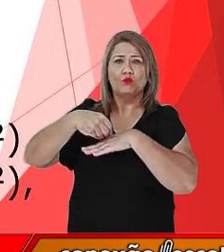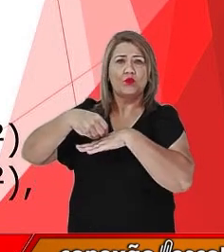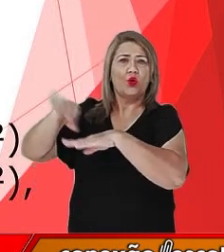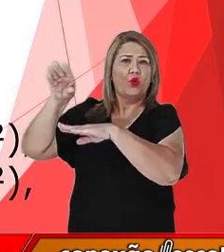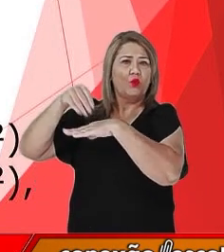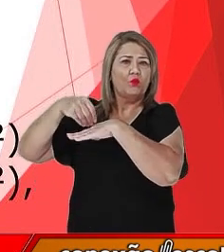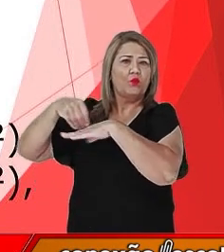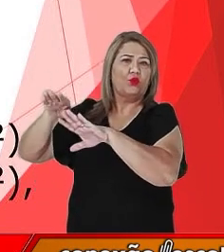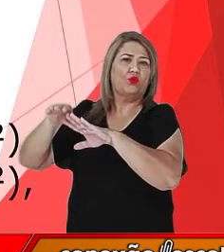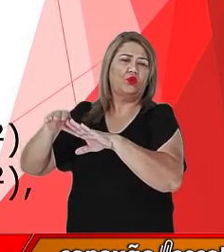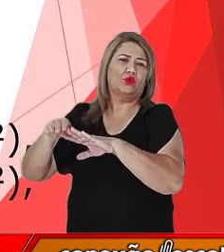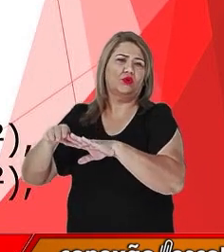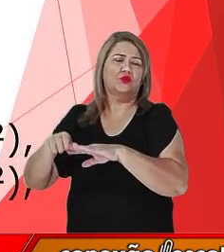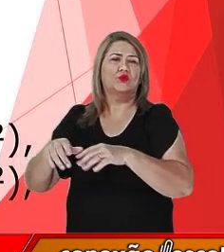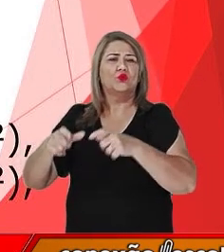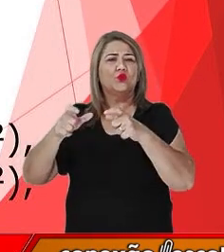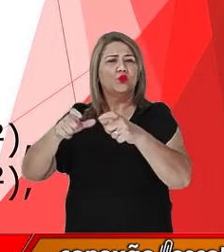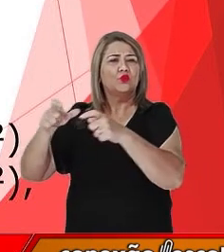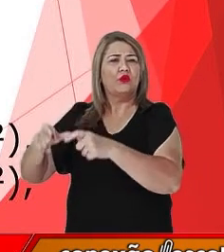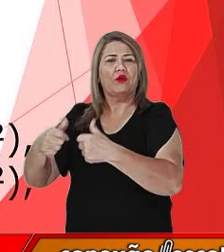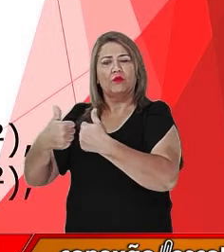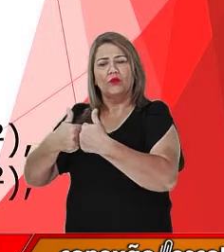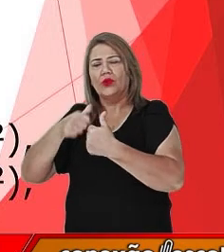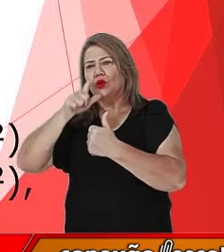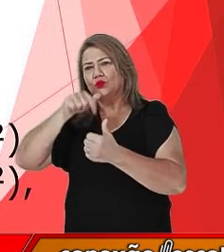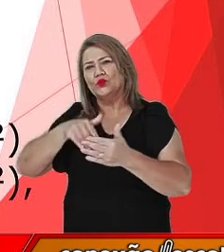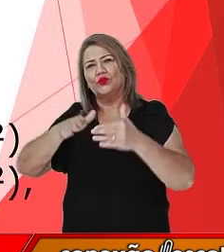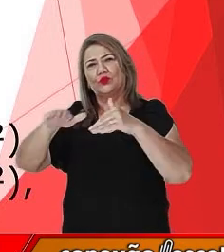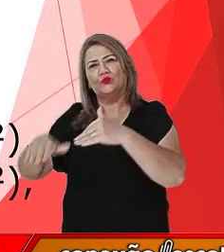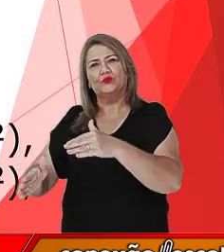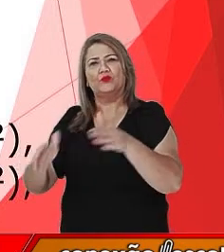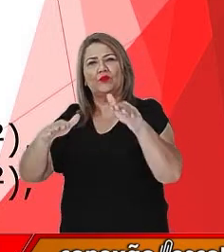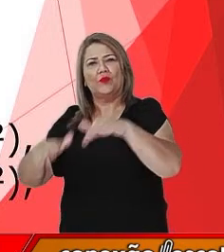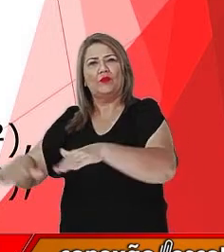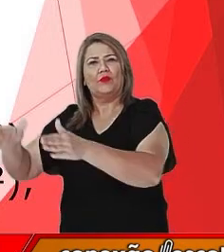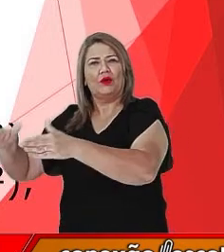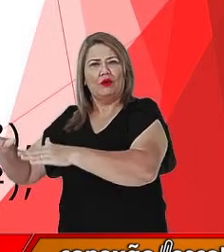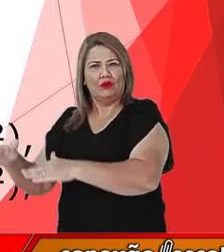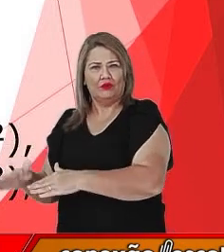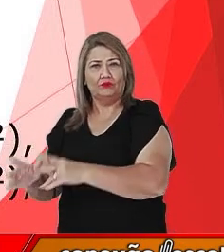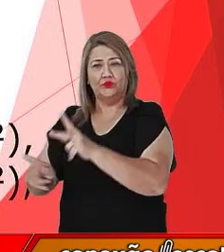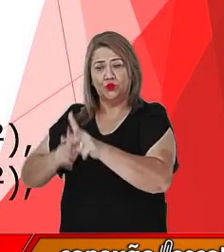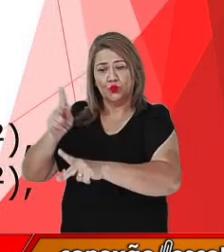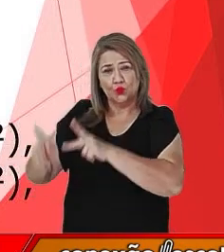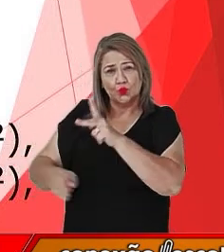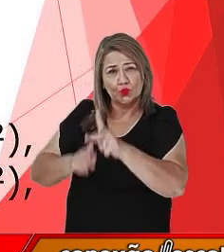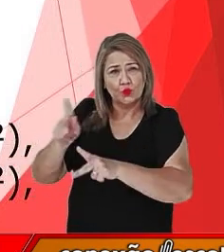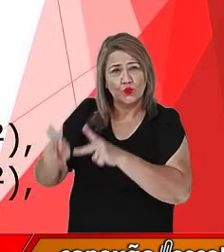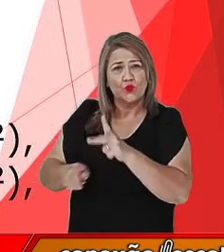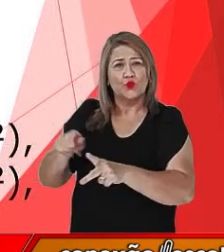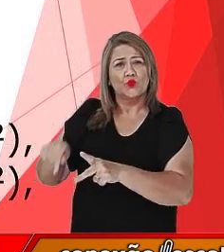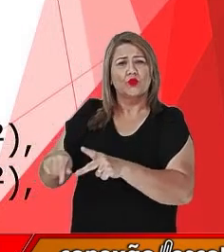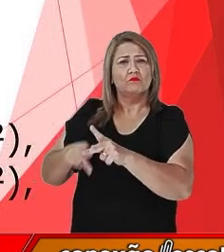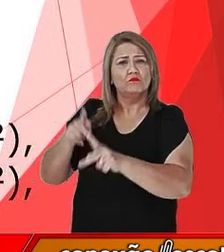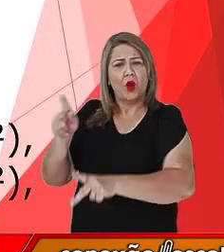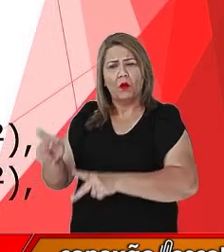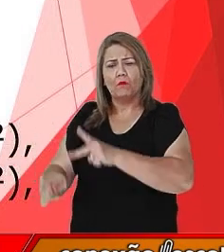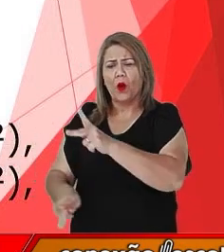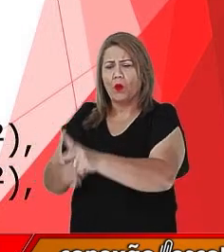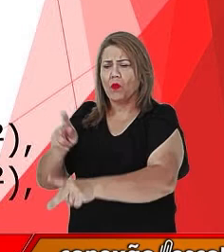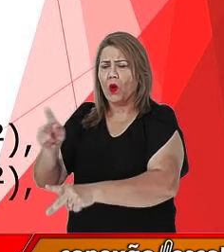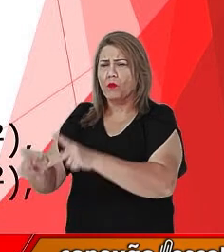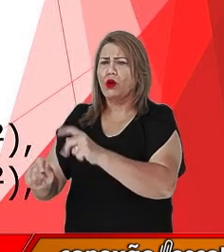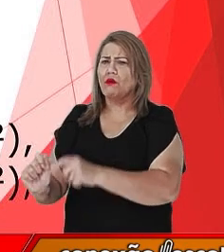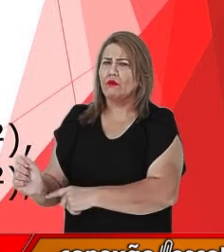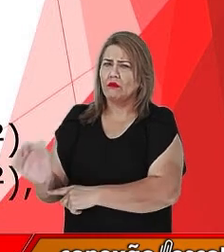exportação que ocorria nas regiões litorâneas do nosso Brasil. No entanto, as ferrovias, elas apresentam um